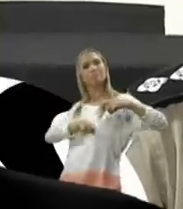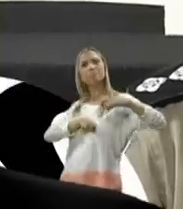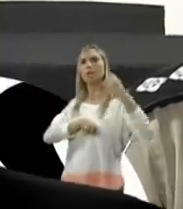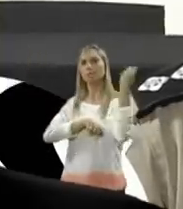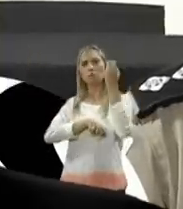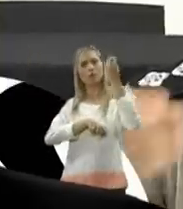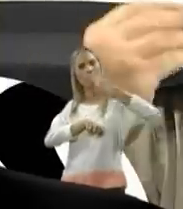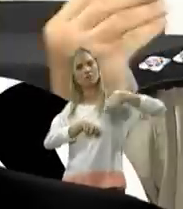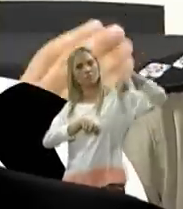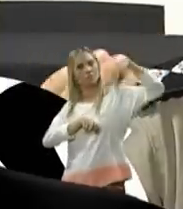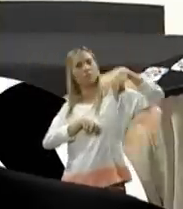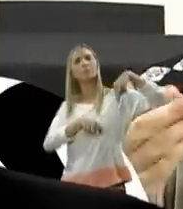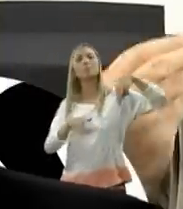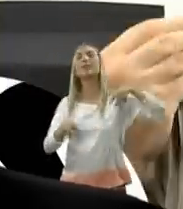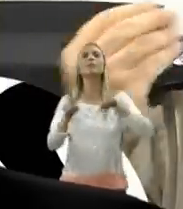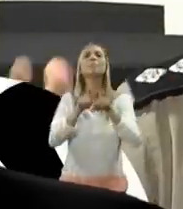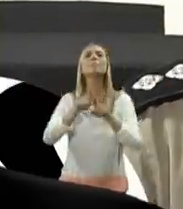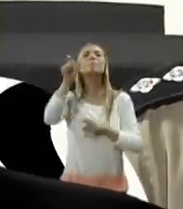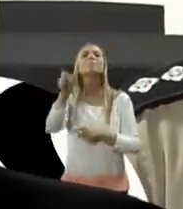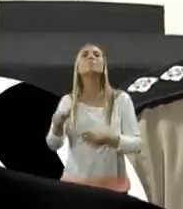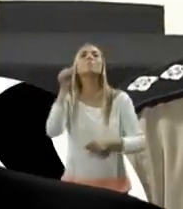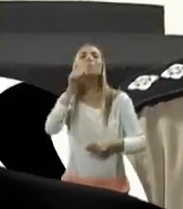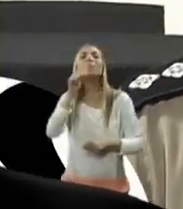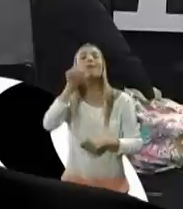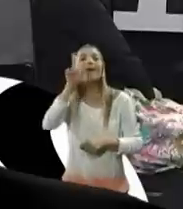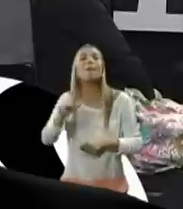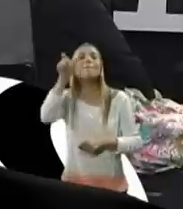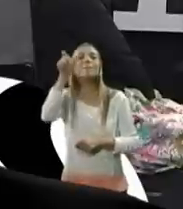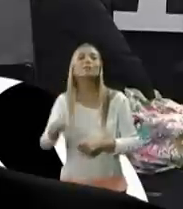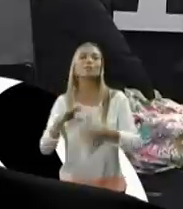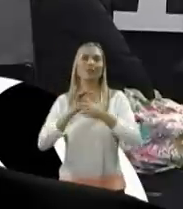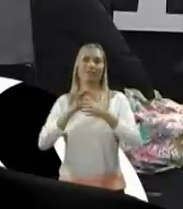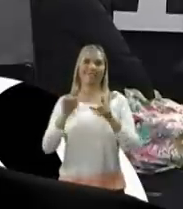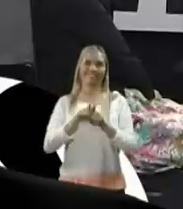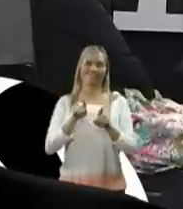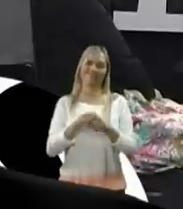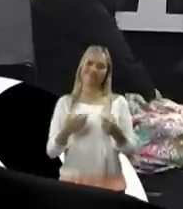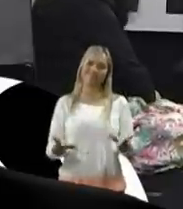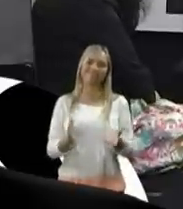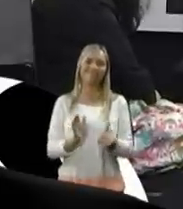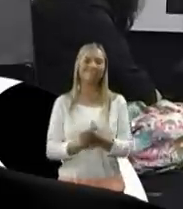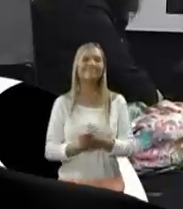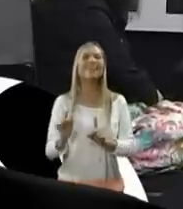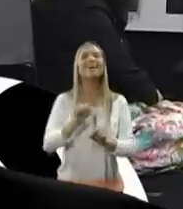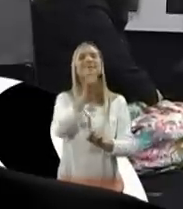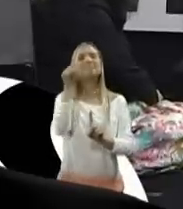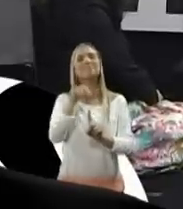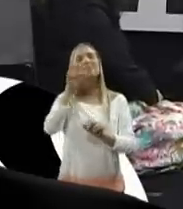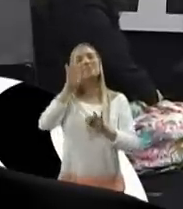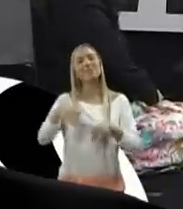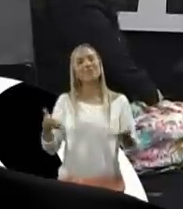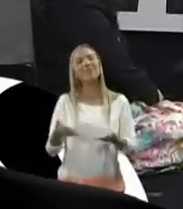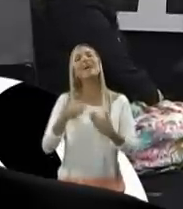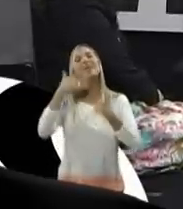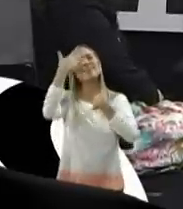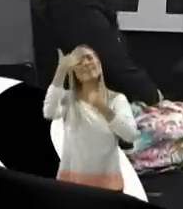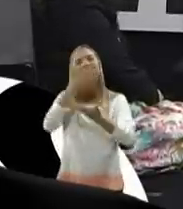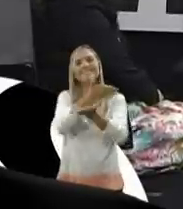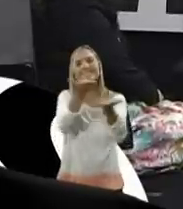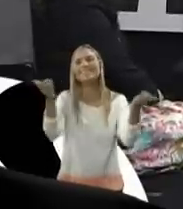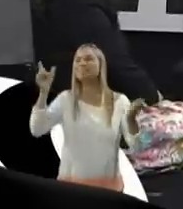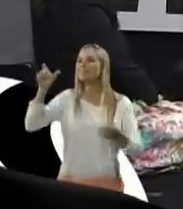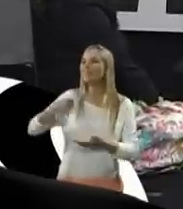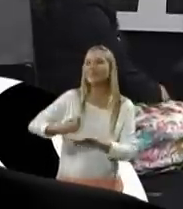de uma lei para falar que mulher é um ser humano. Obrigado, capitão. O programa Questões se encerra aqui. Quero agradecer a presença dos